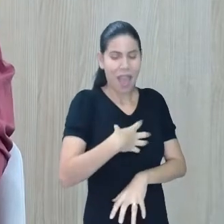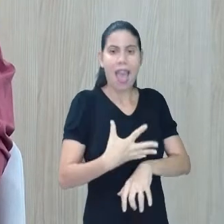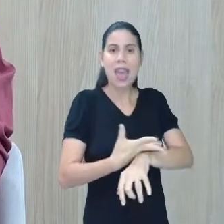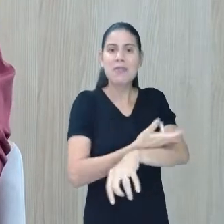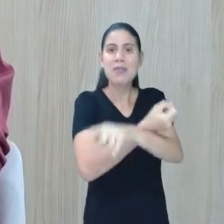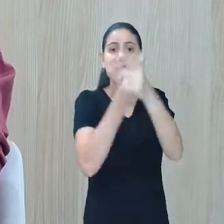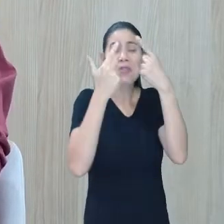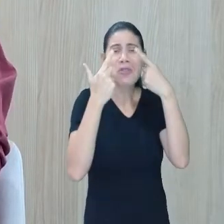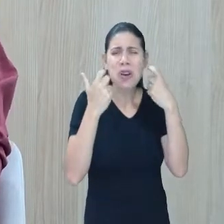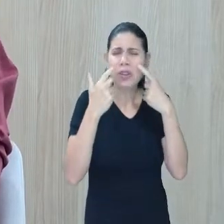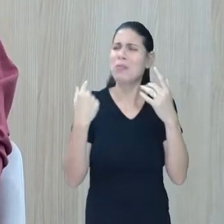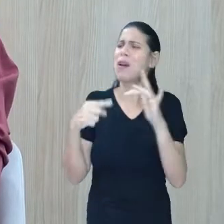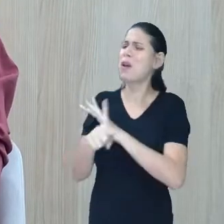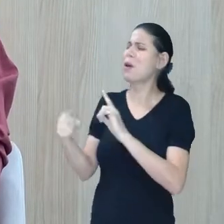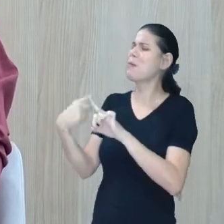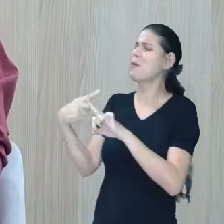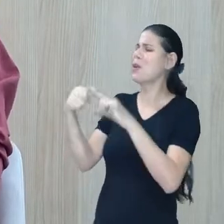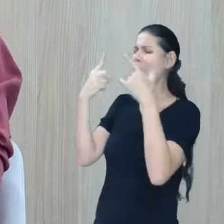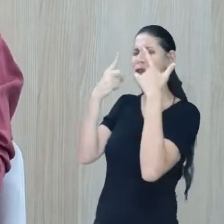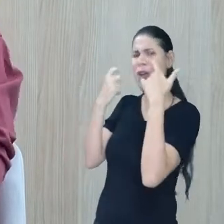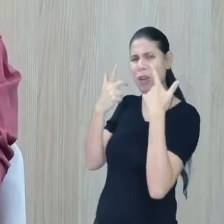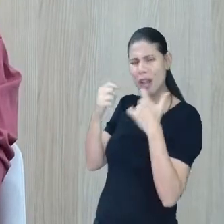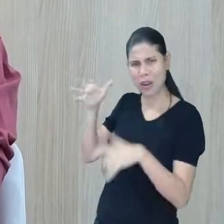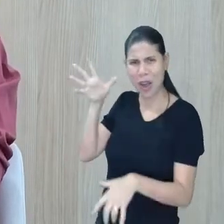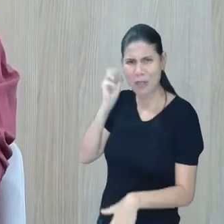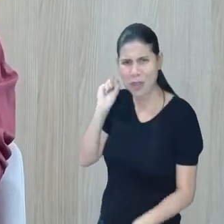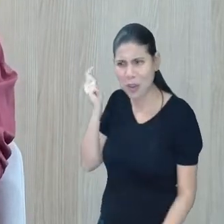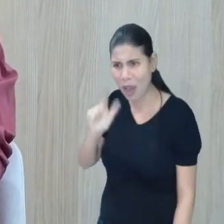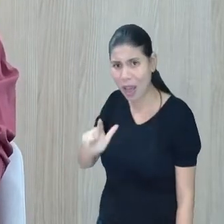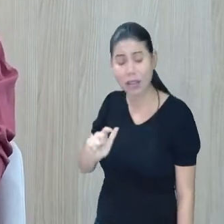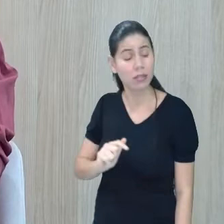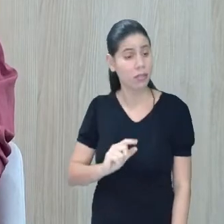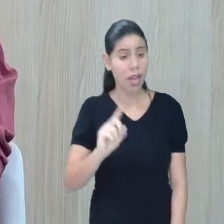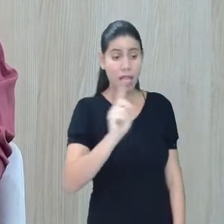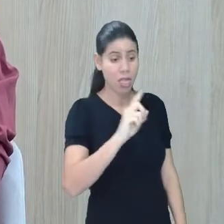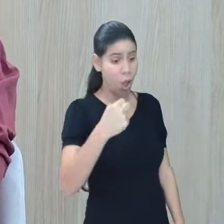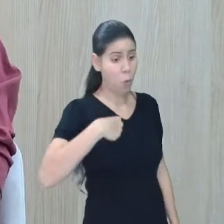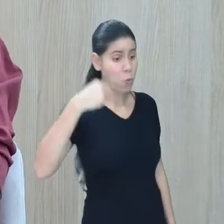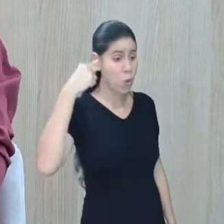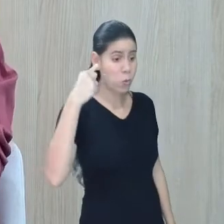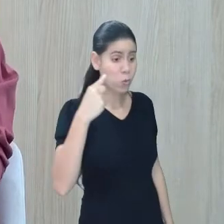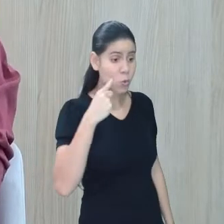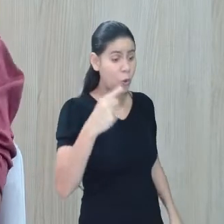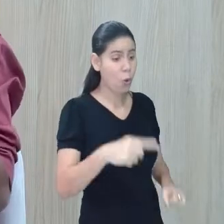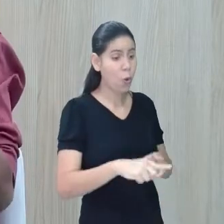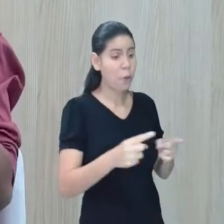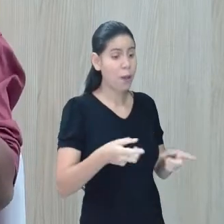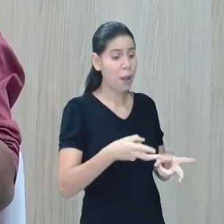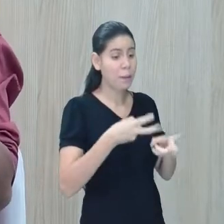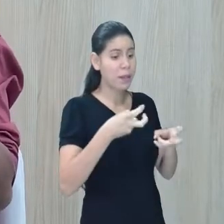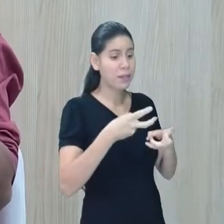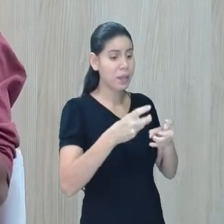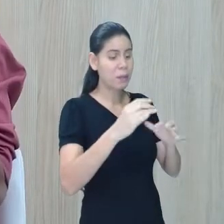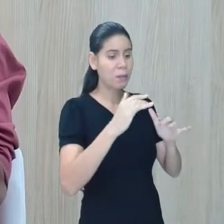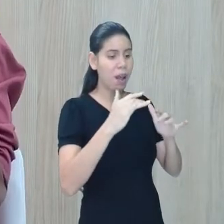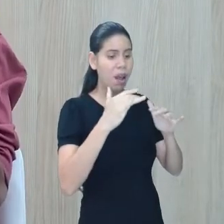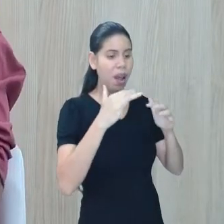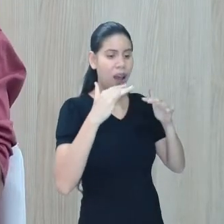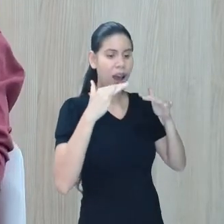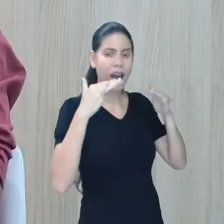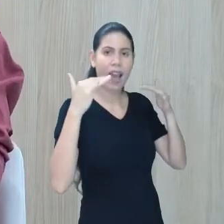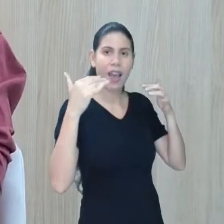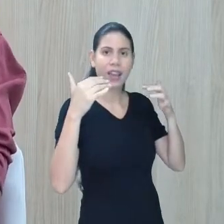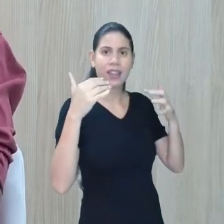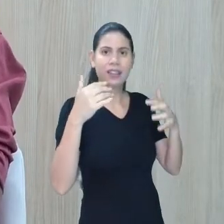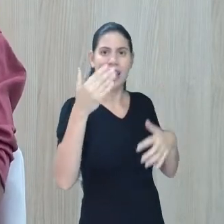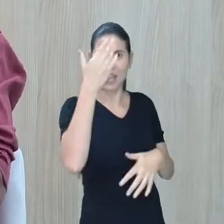ele, por que ele estava chorando, se ele estava ouvindo a música. Ele falou, não, eu sou surdo, mas eu percebo as frequências sonoras, eu sei que tu está tocando